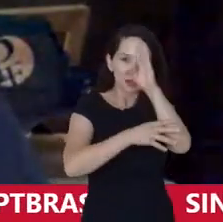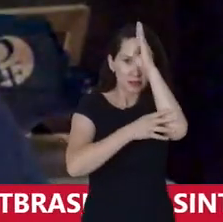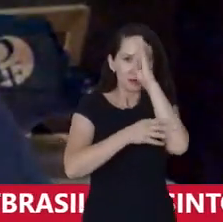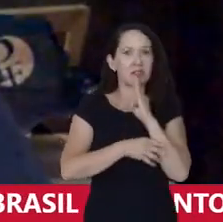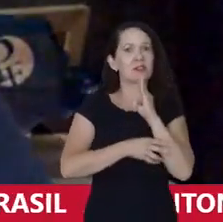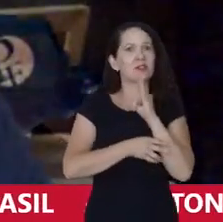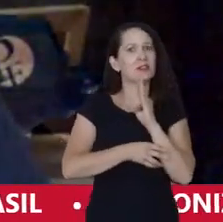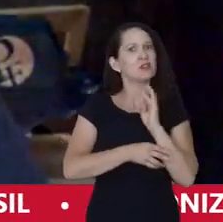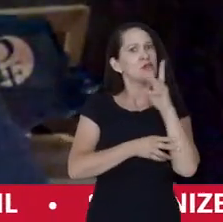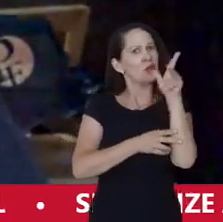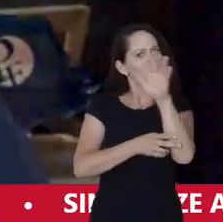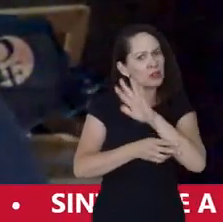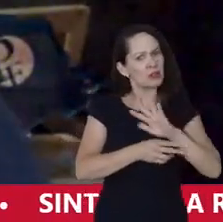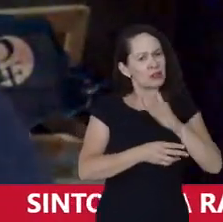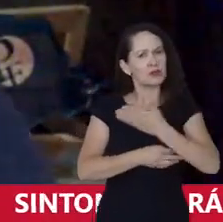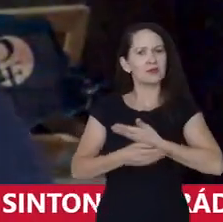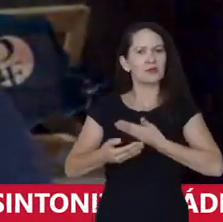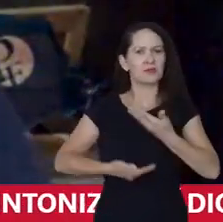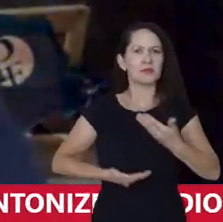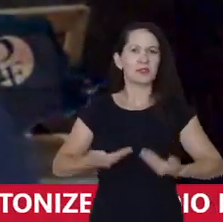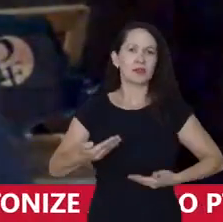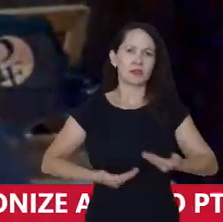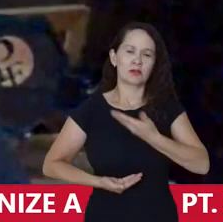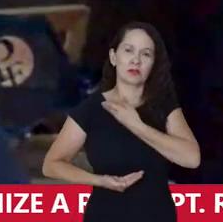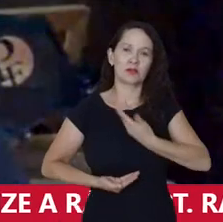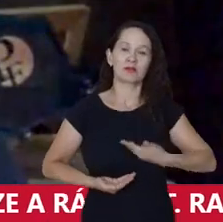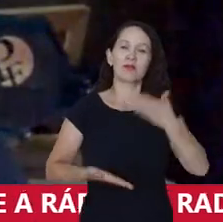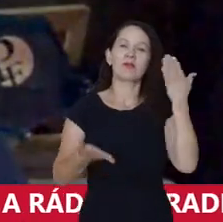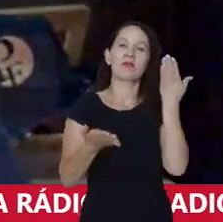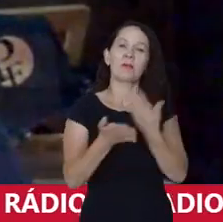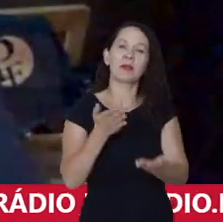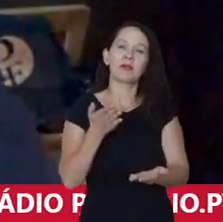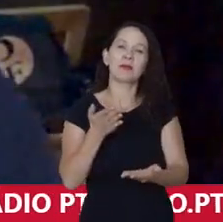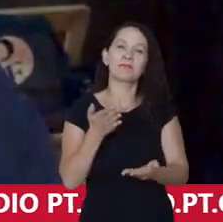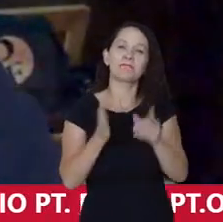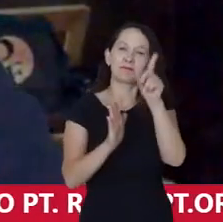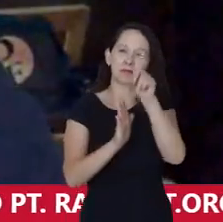gratuita e tantas outras áreas do serviço público, é quem vai perder